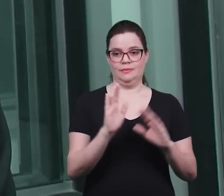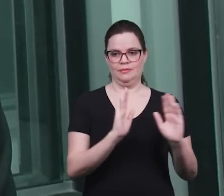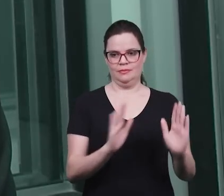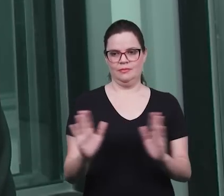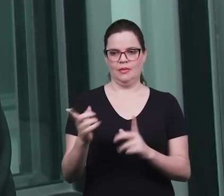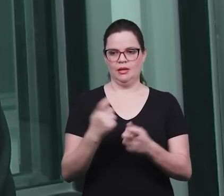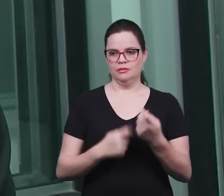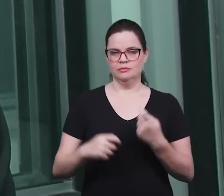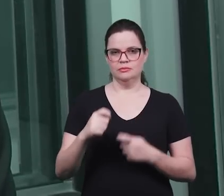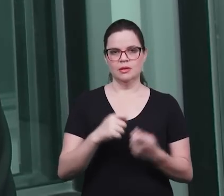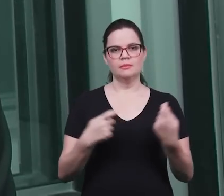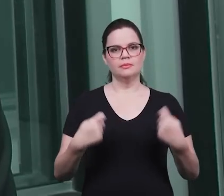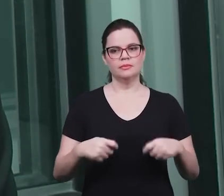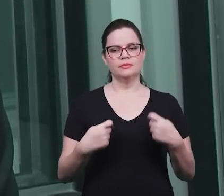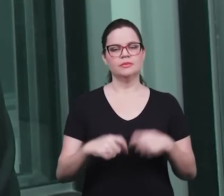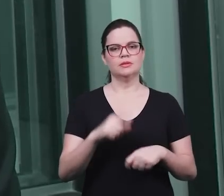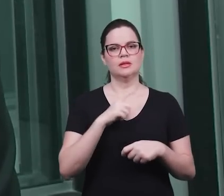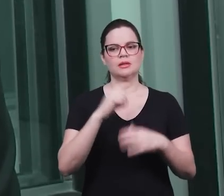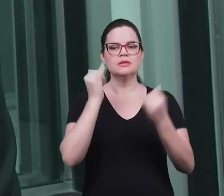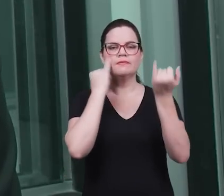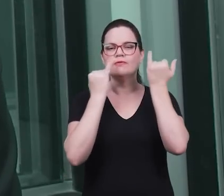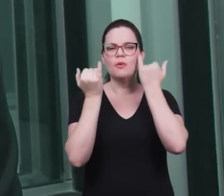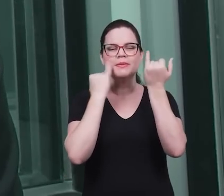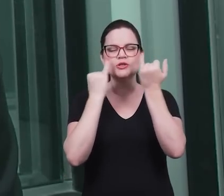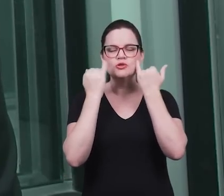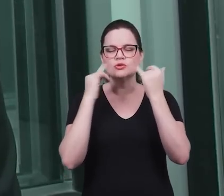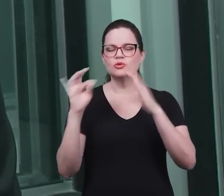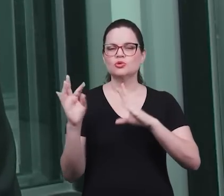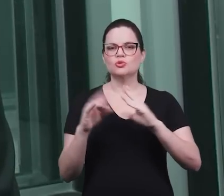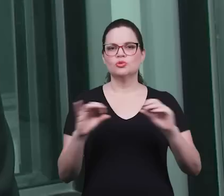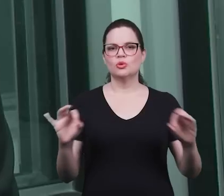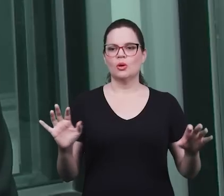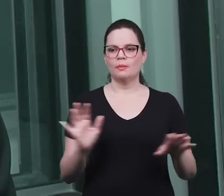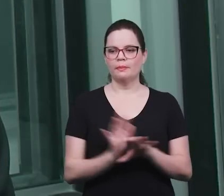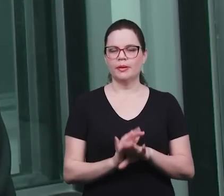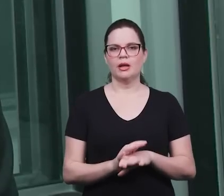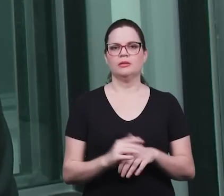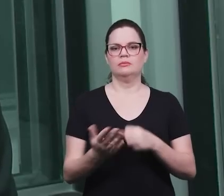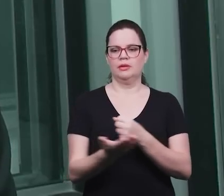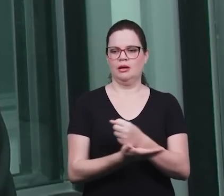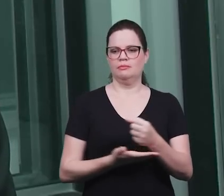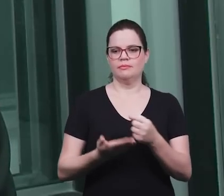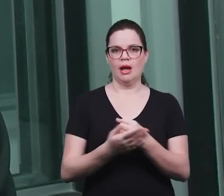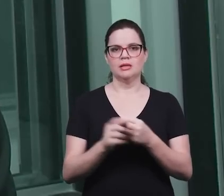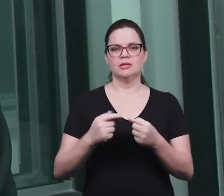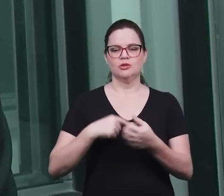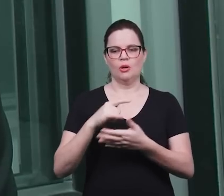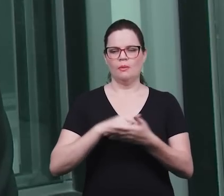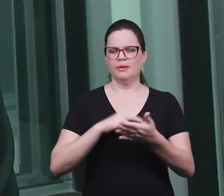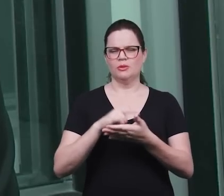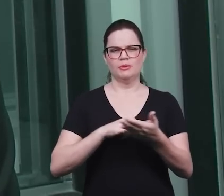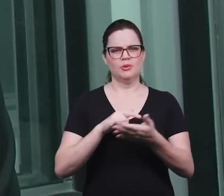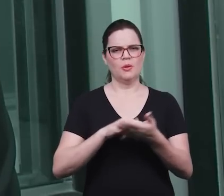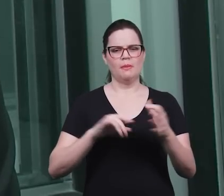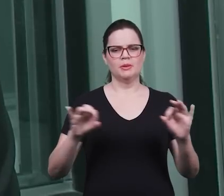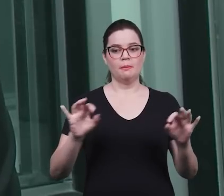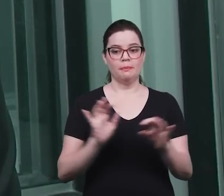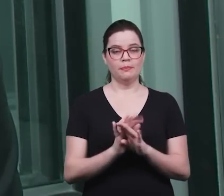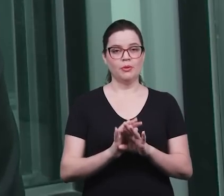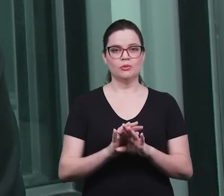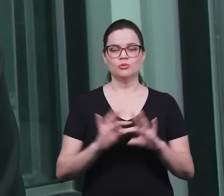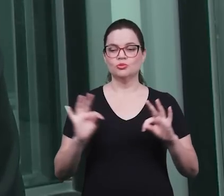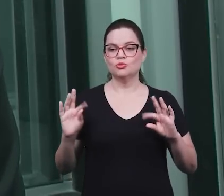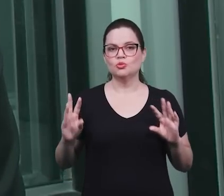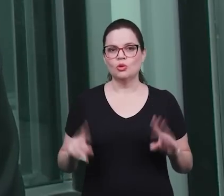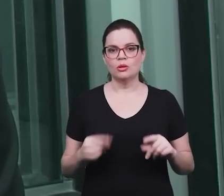quantidade de documentos possíveis, porque é com base nela que ali vai ser julgado o seu direito. Como